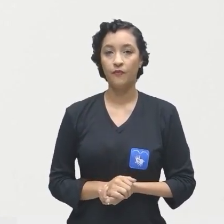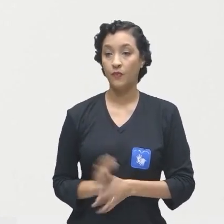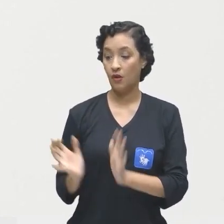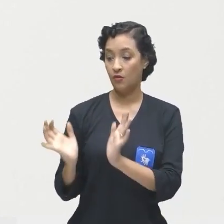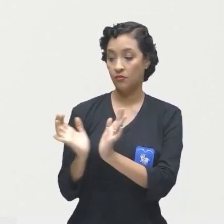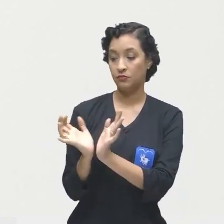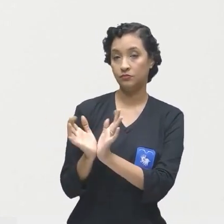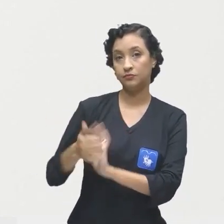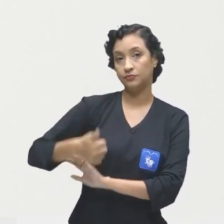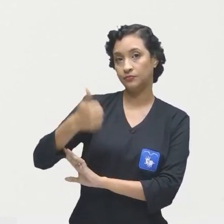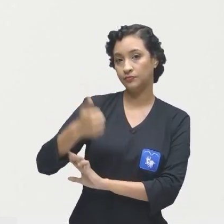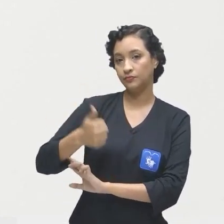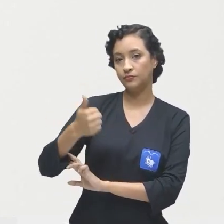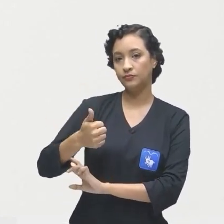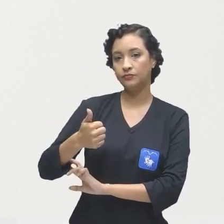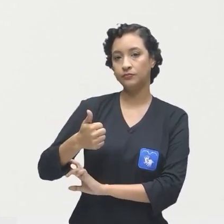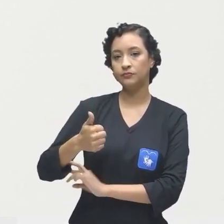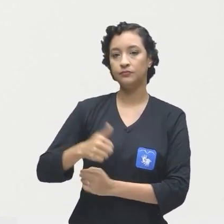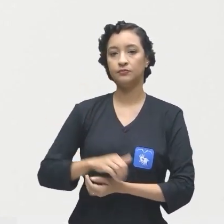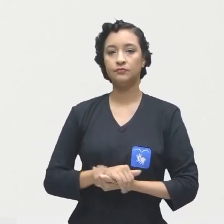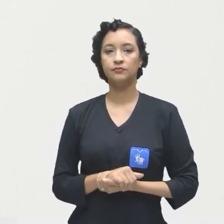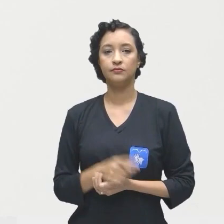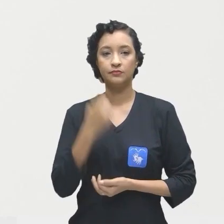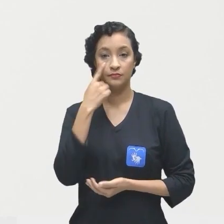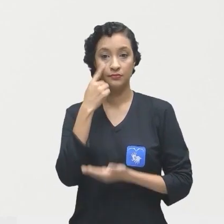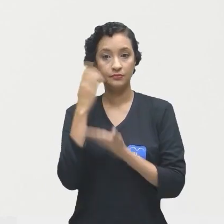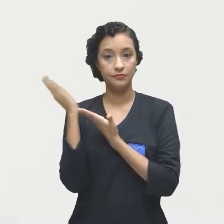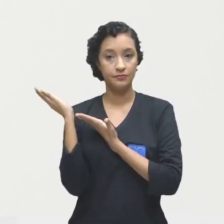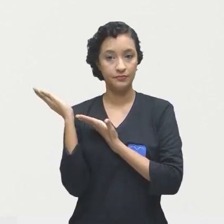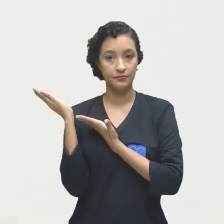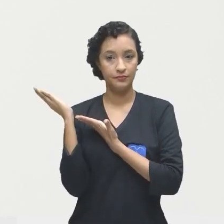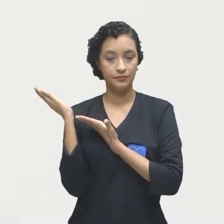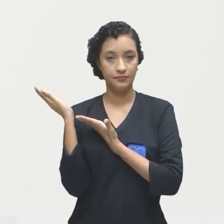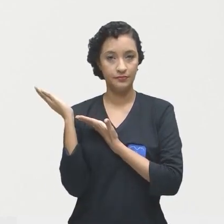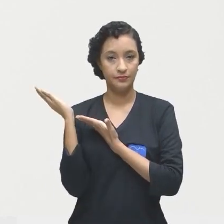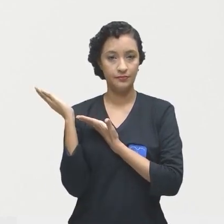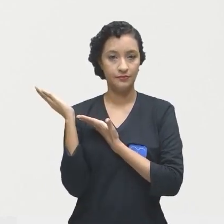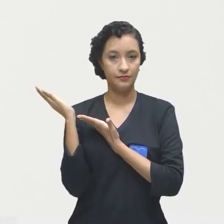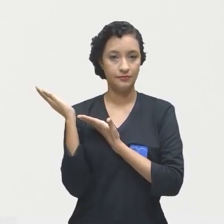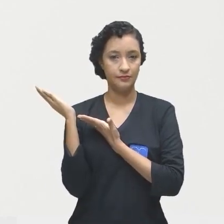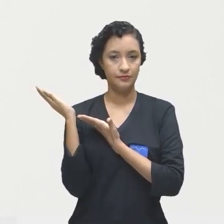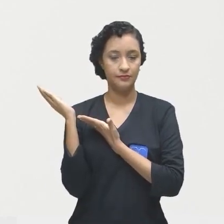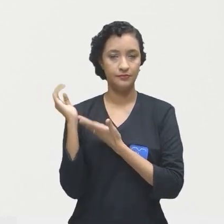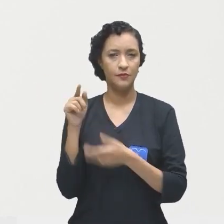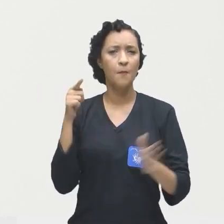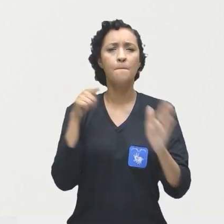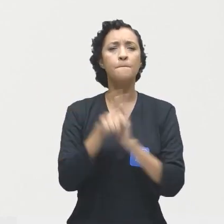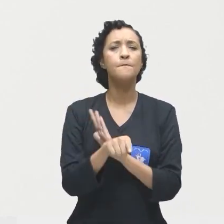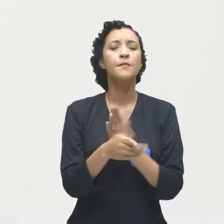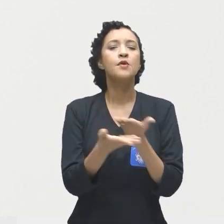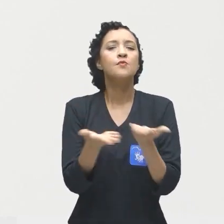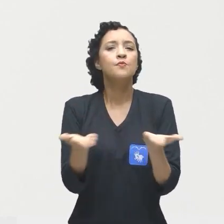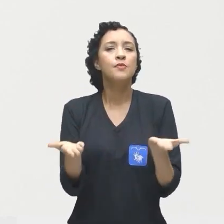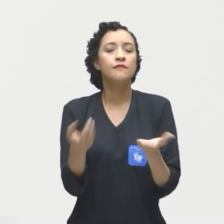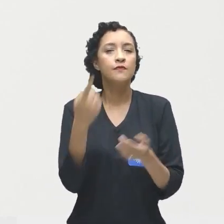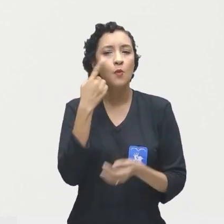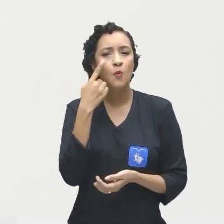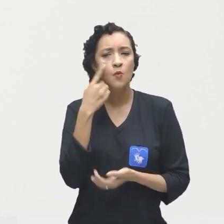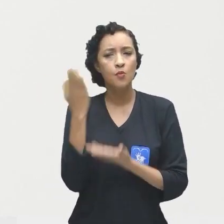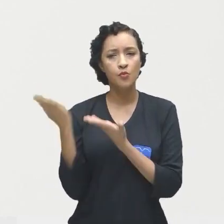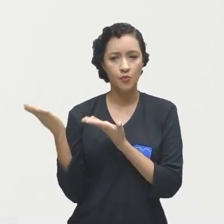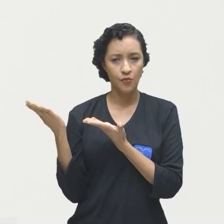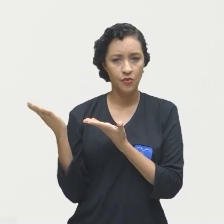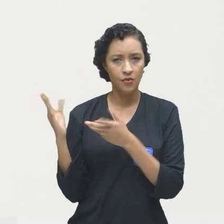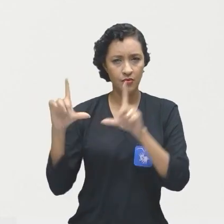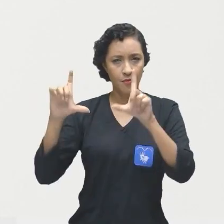O primeiro setor, já está dizendo aqui, ó, o setor primário. Agora eu te pergunto, olhando para essa imagem,